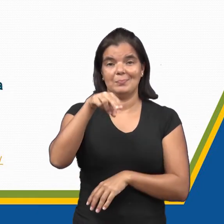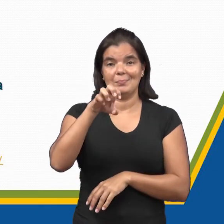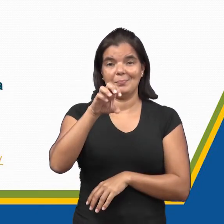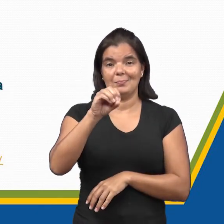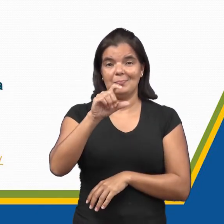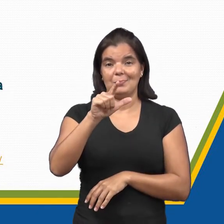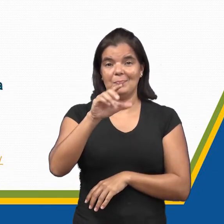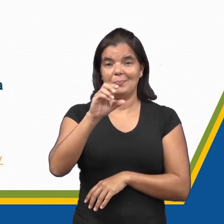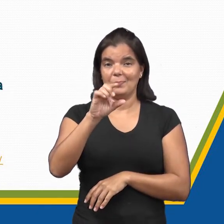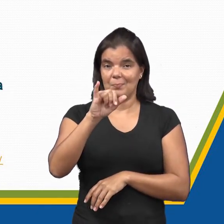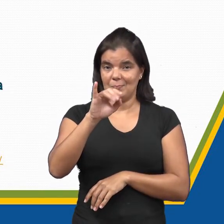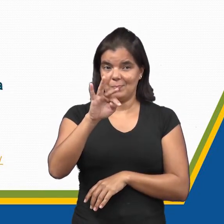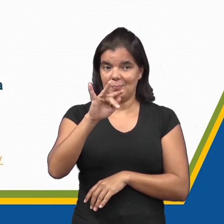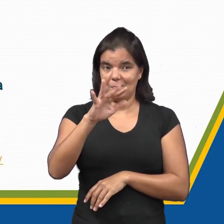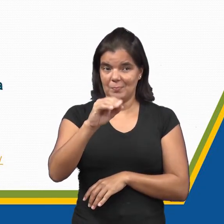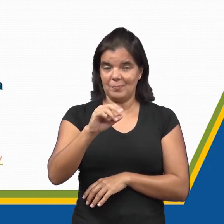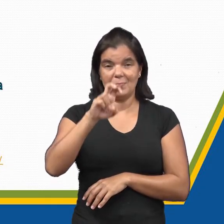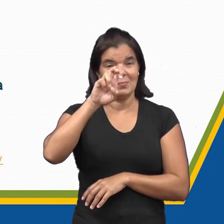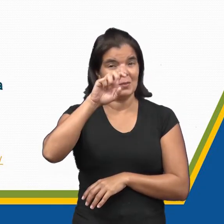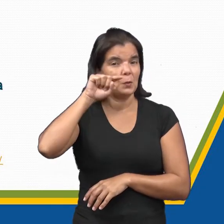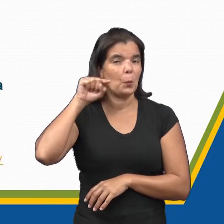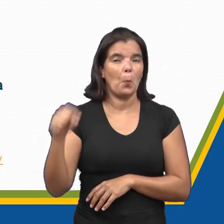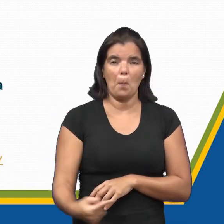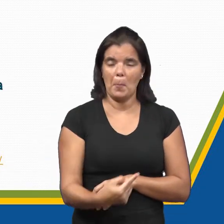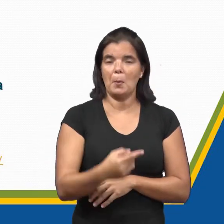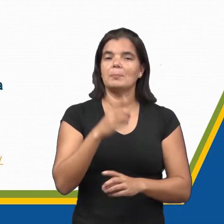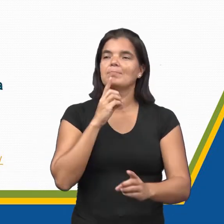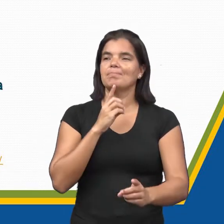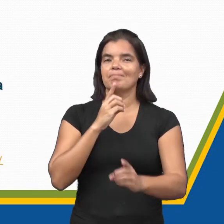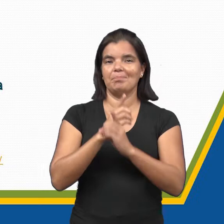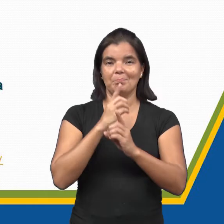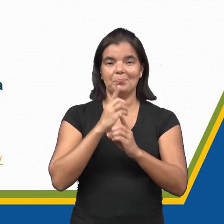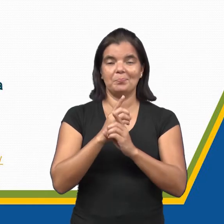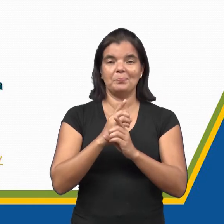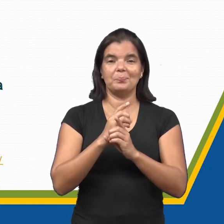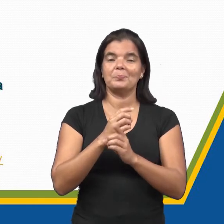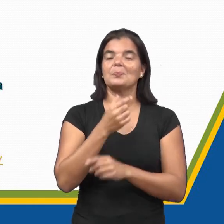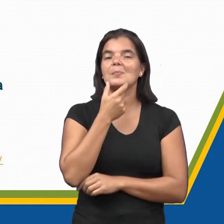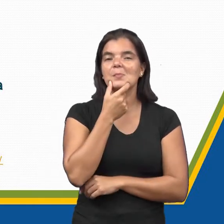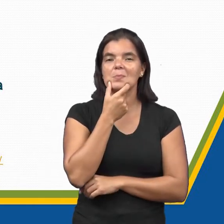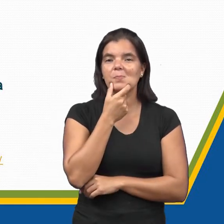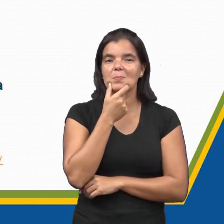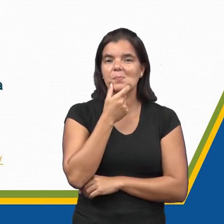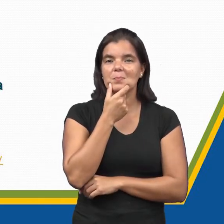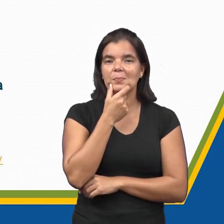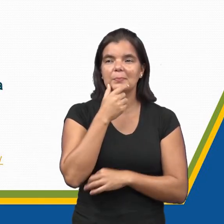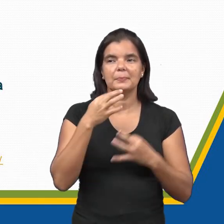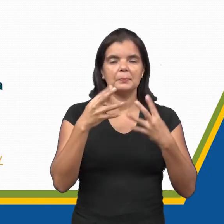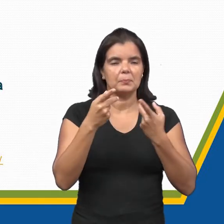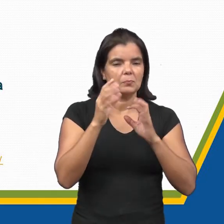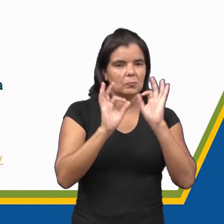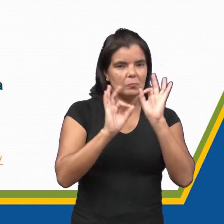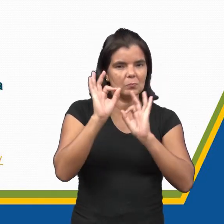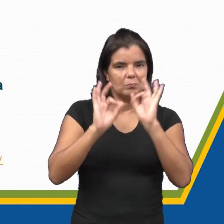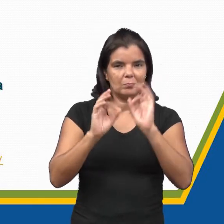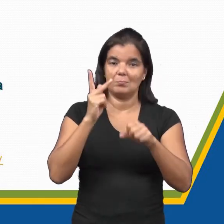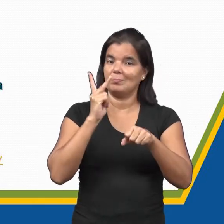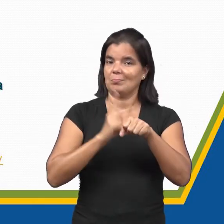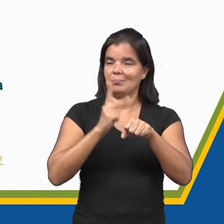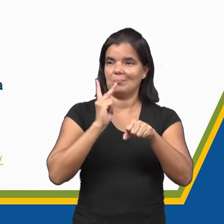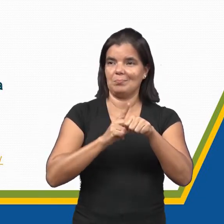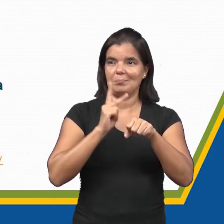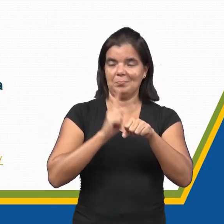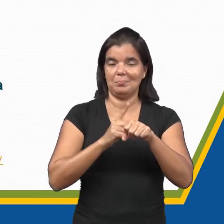de 5.000 anos atrás. Está localizado na Inglaterra. Ele está todo organizado com